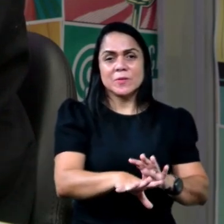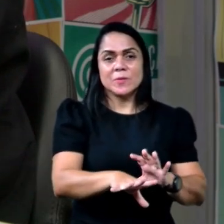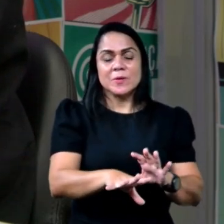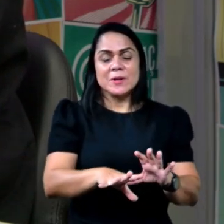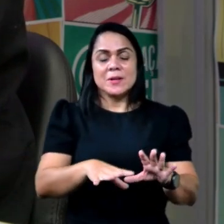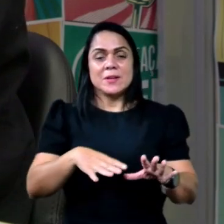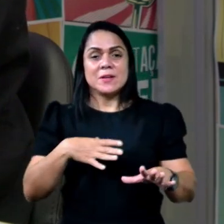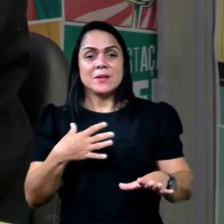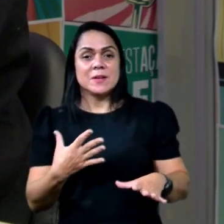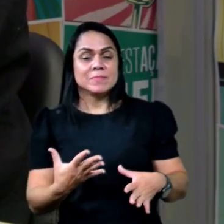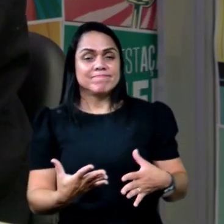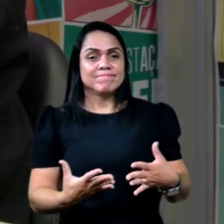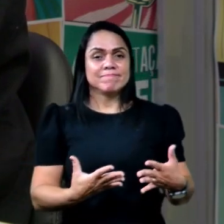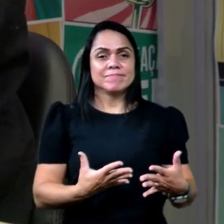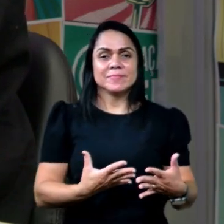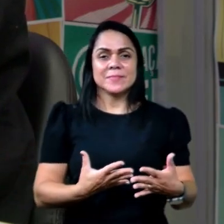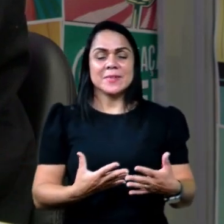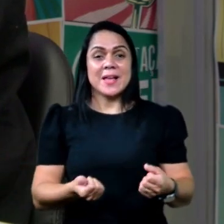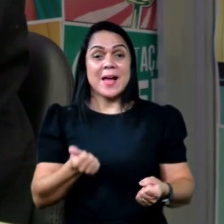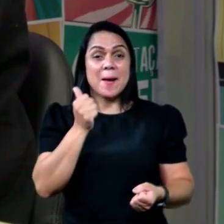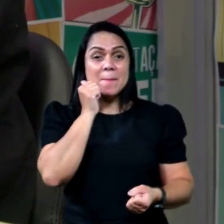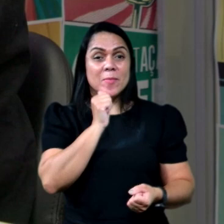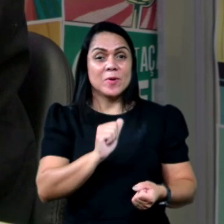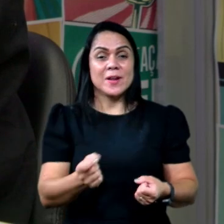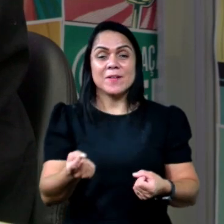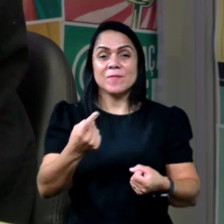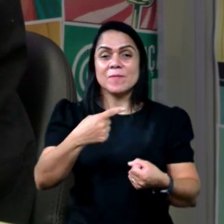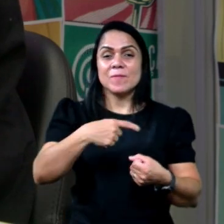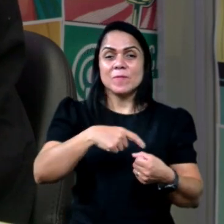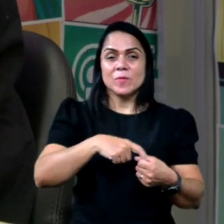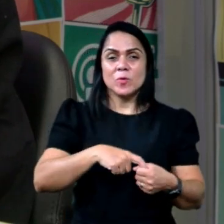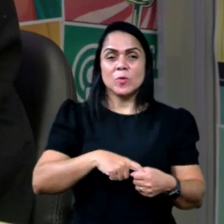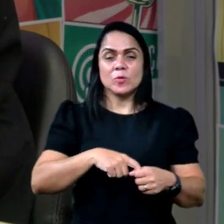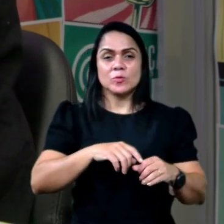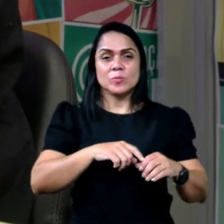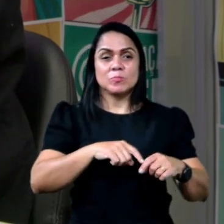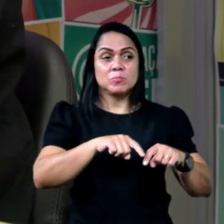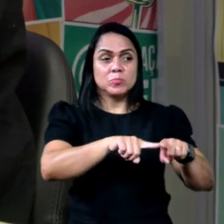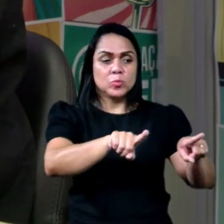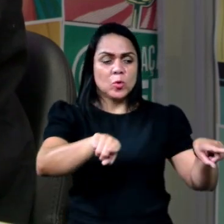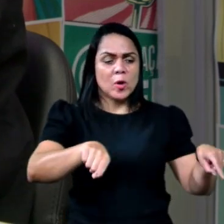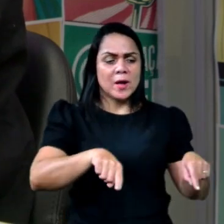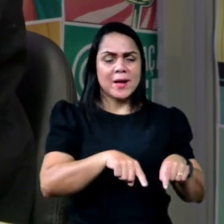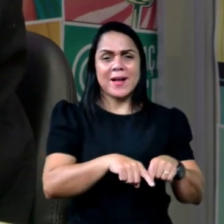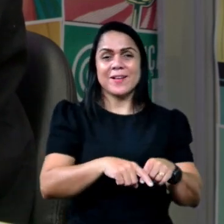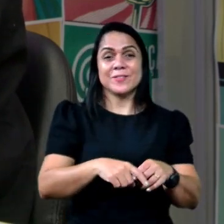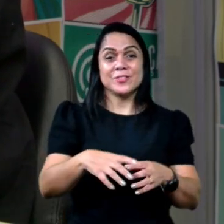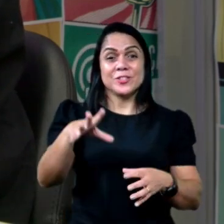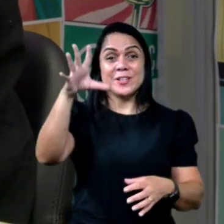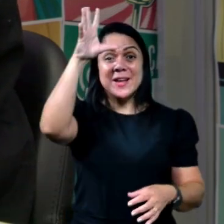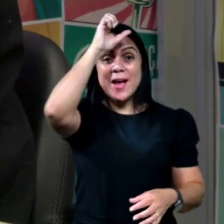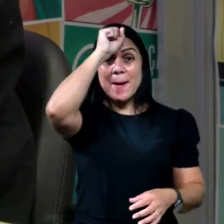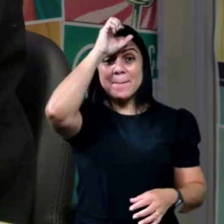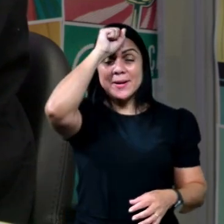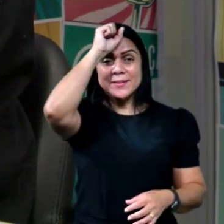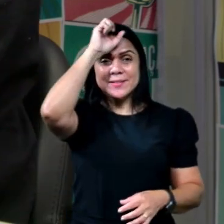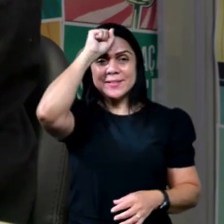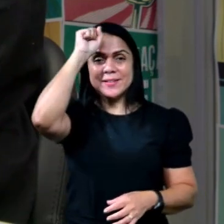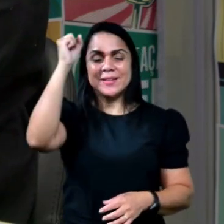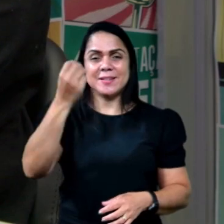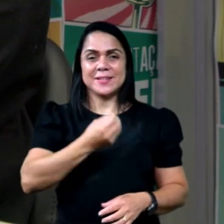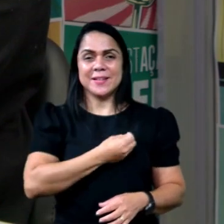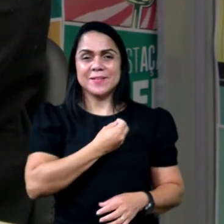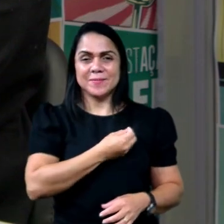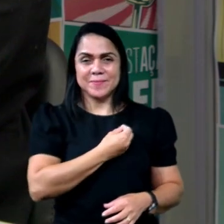vida, onde uma mulher volta para o espaço de aprender, onde ela retoma a rédea da vida dela, e eu